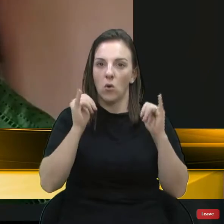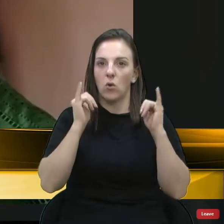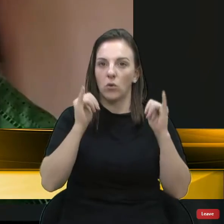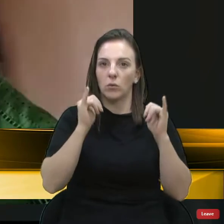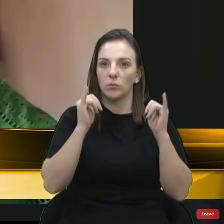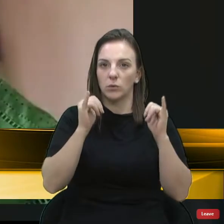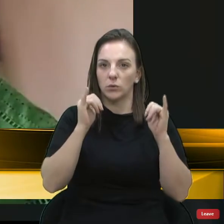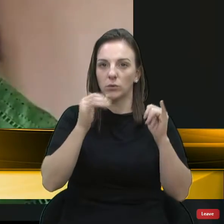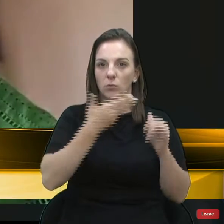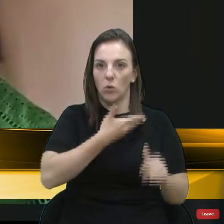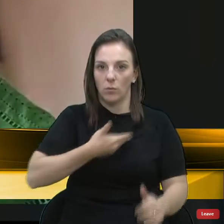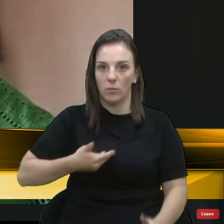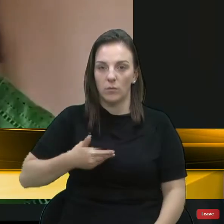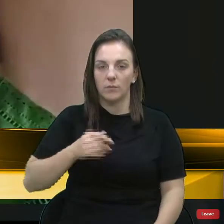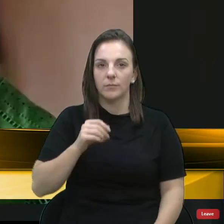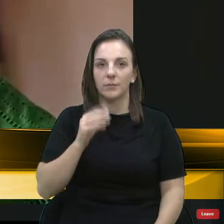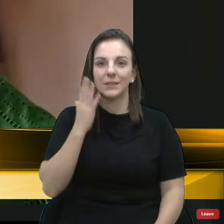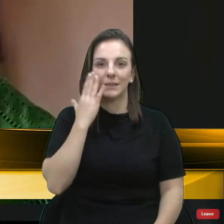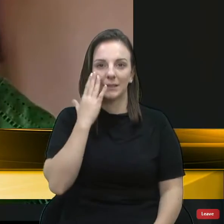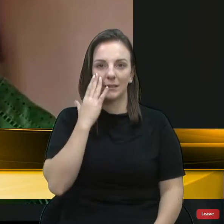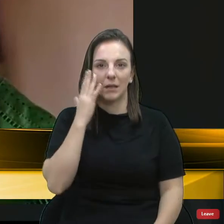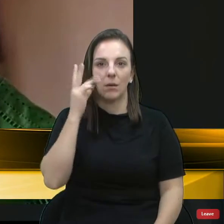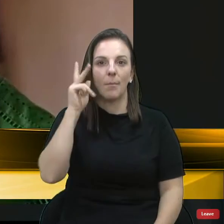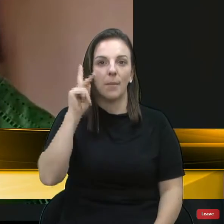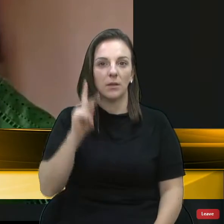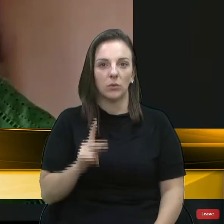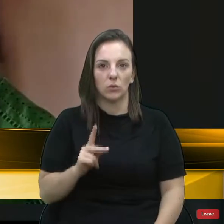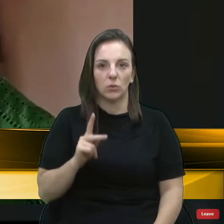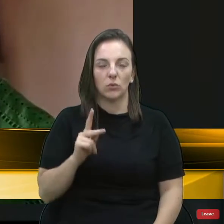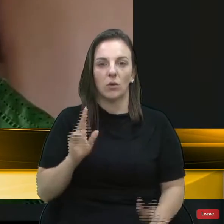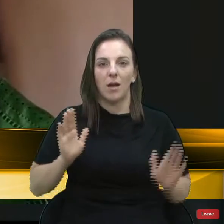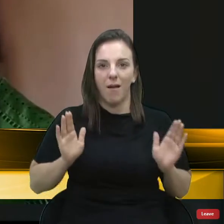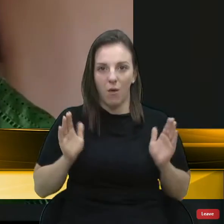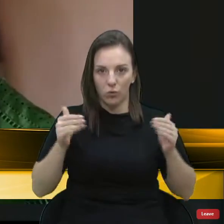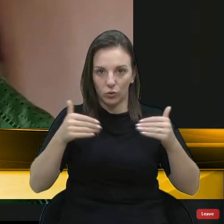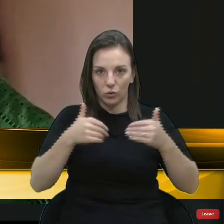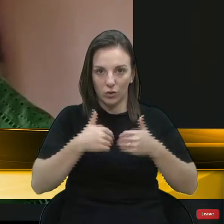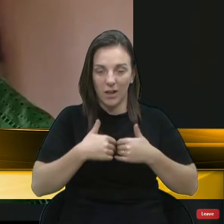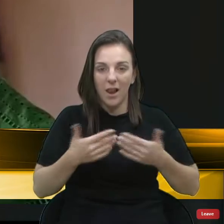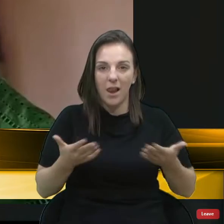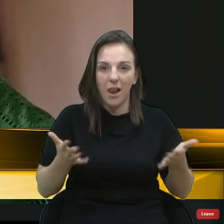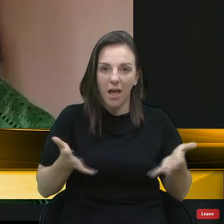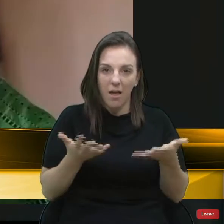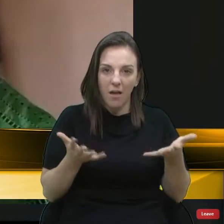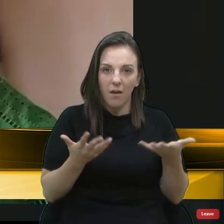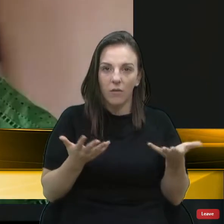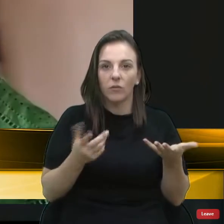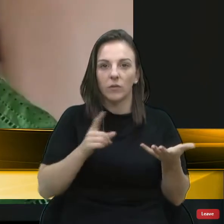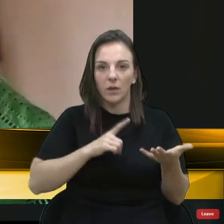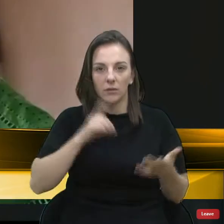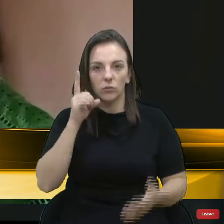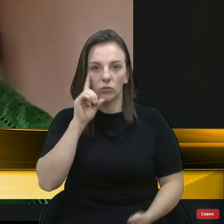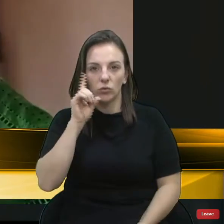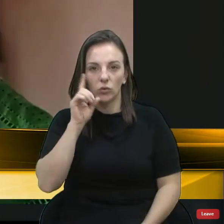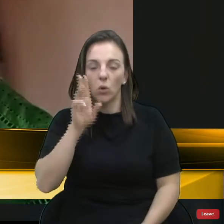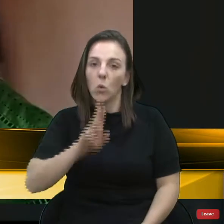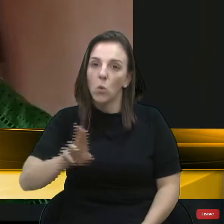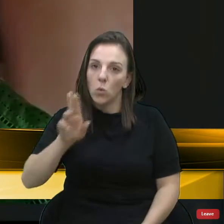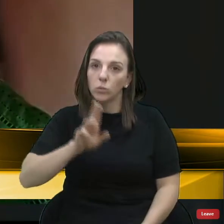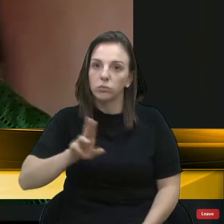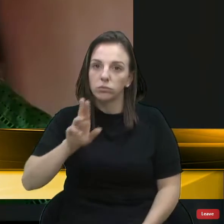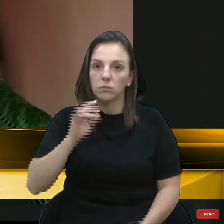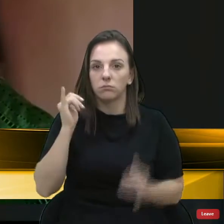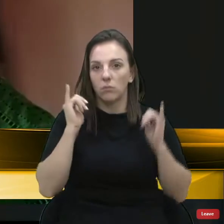têm autismo leve e que têm uma rotina, elas muitas vezes utilizam, né, o sistema de transporte público de